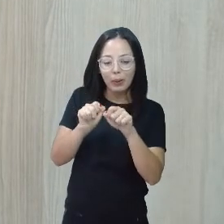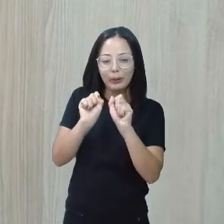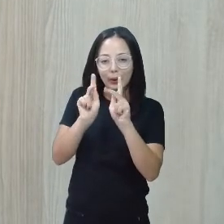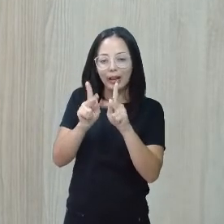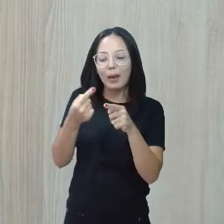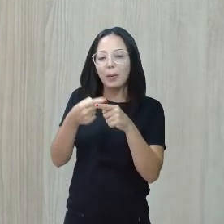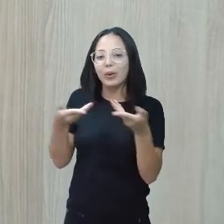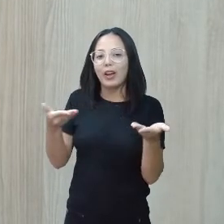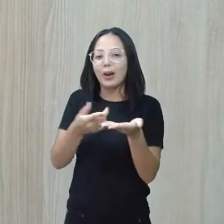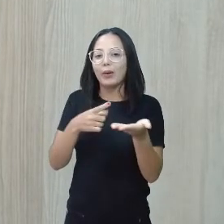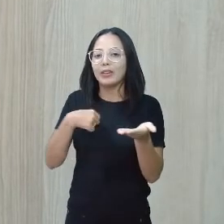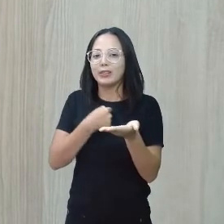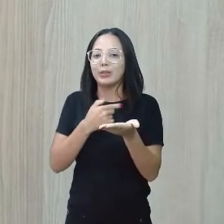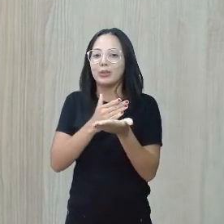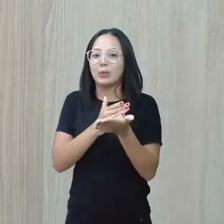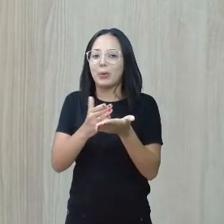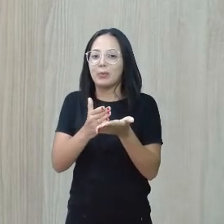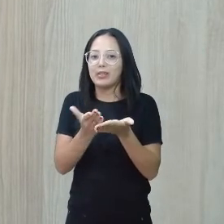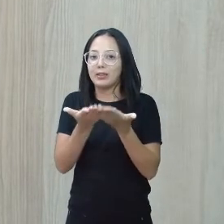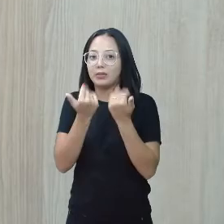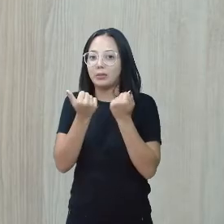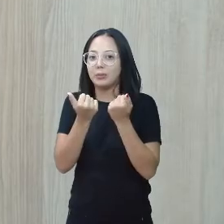que vamos conversar aqui, tá bom?